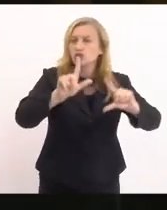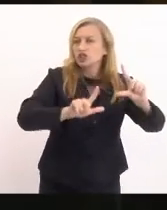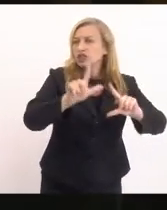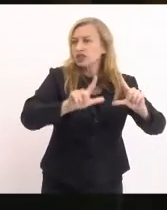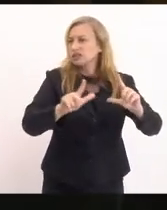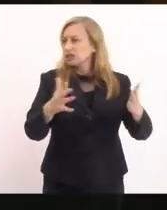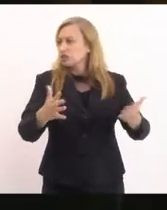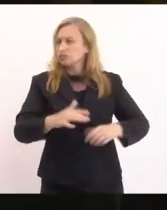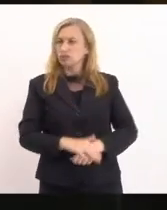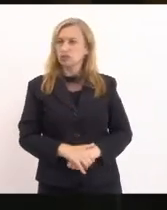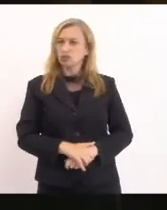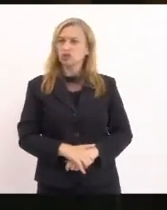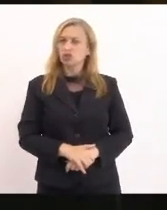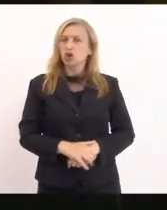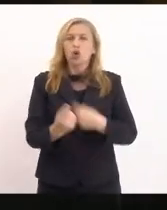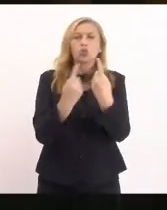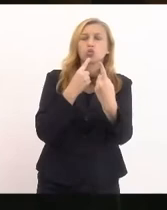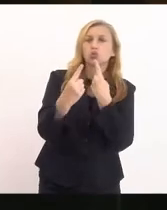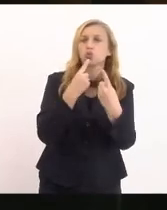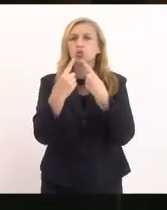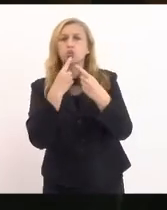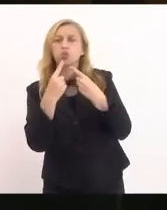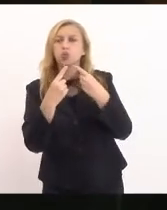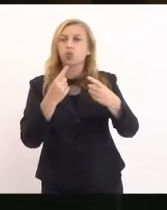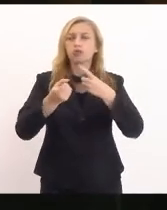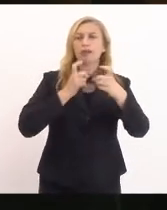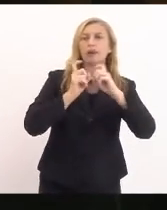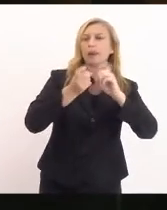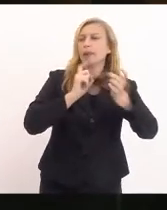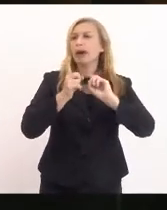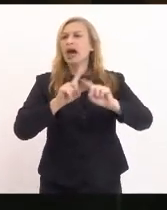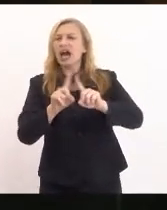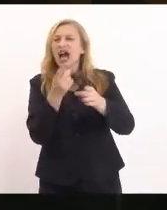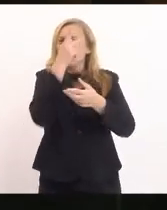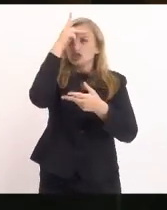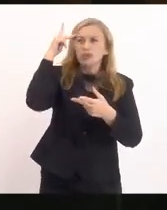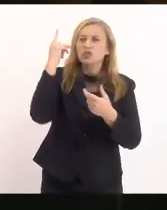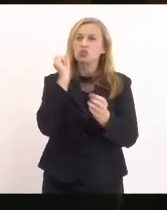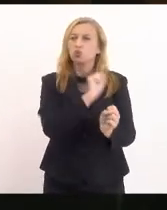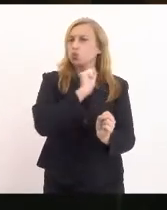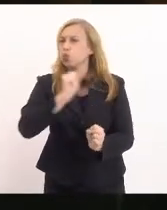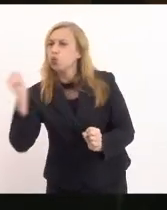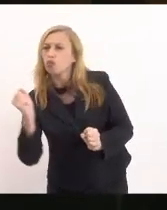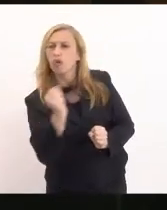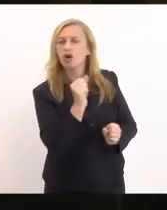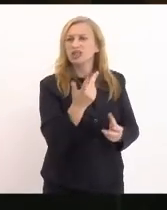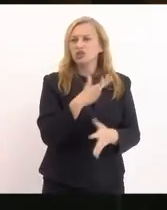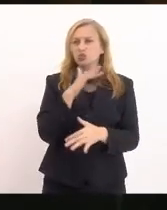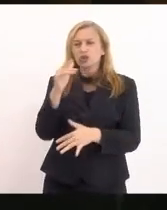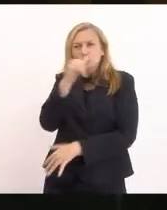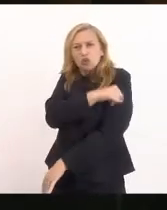veículo. Fazemos um discurso, fazemos um debate. As pessoas estão sendo assassinadas no Rio de Janeiro,